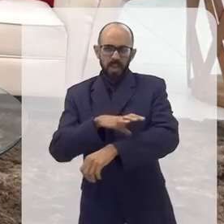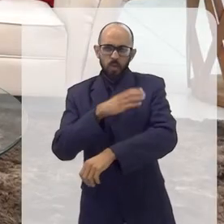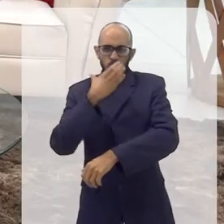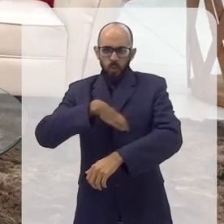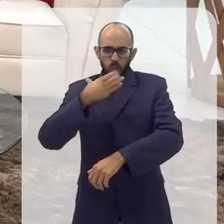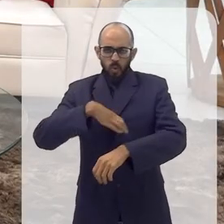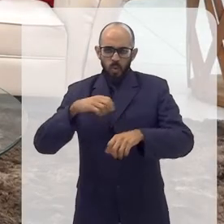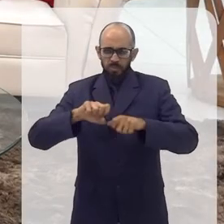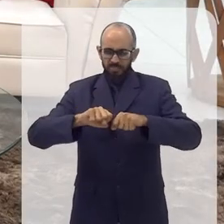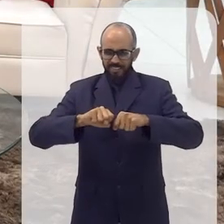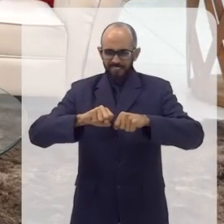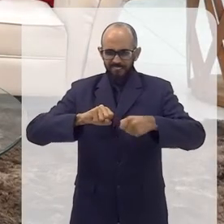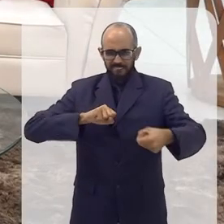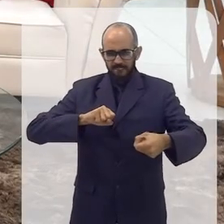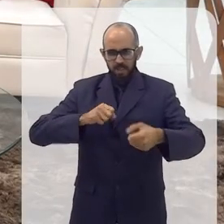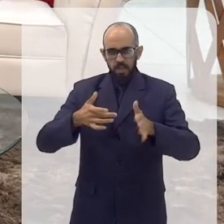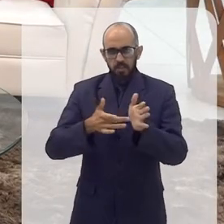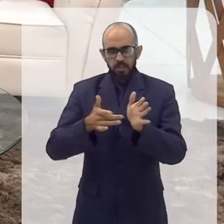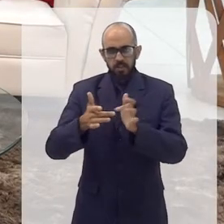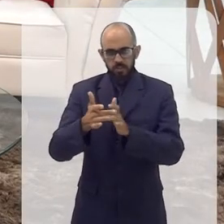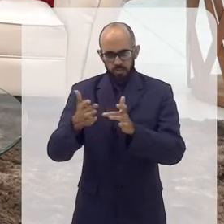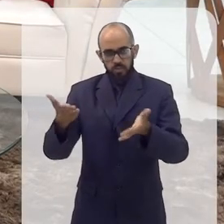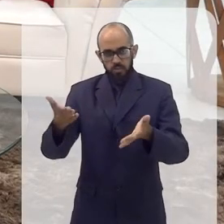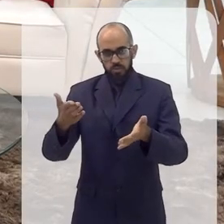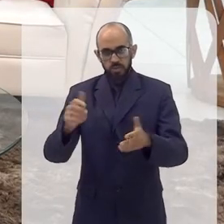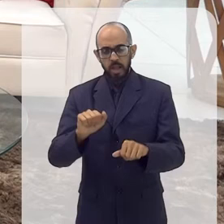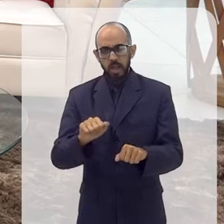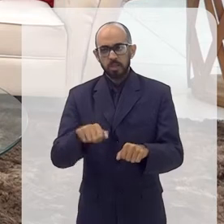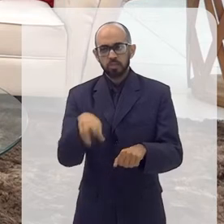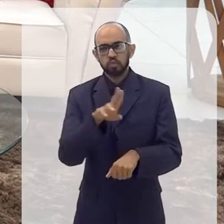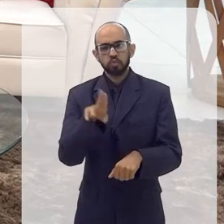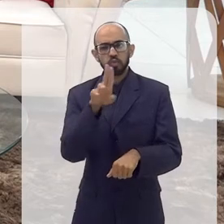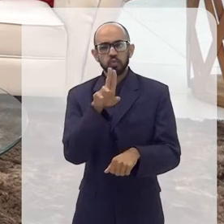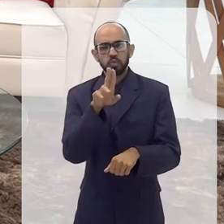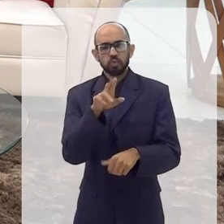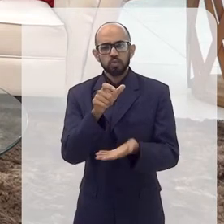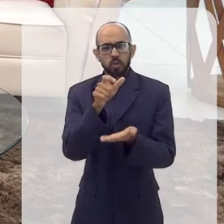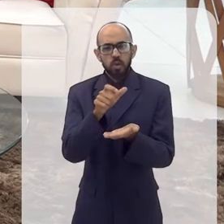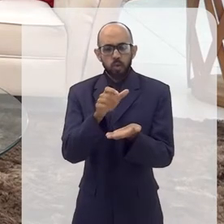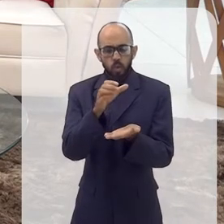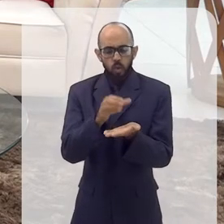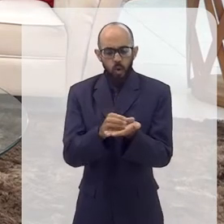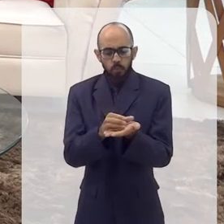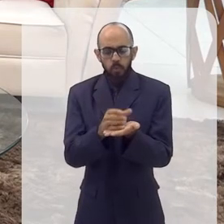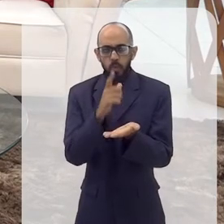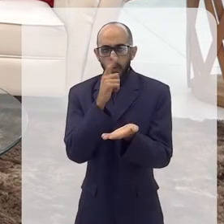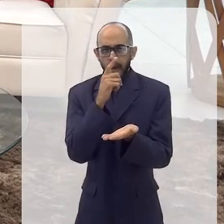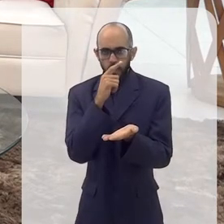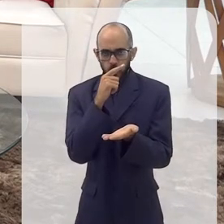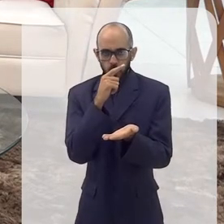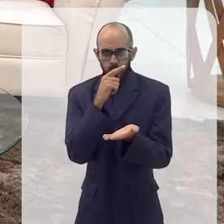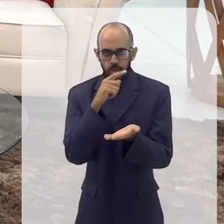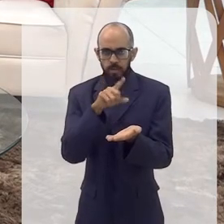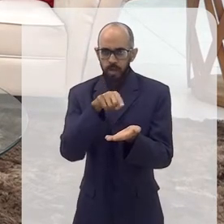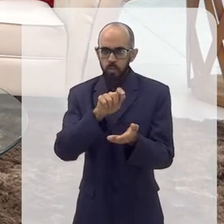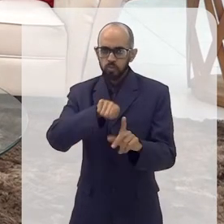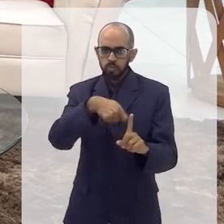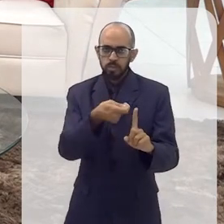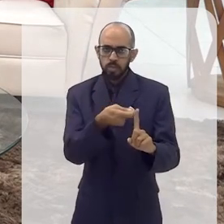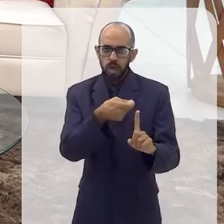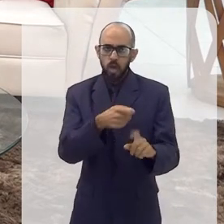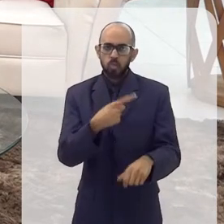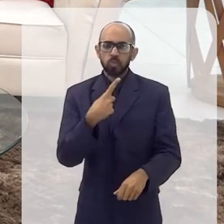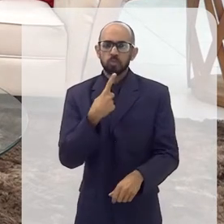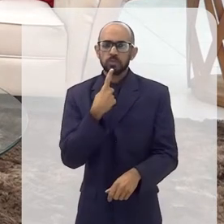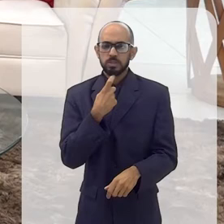Certo. E nós usamos copinhos de água para simbolizar o sangue que Jesus Cristo derramou. Tanto na